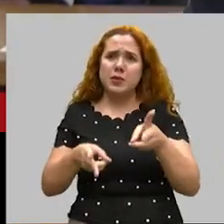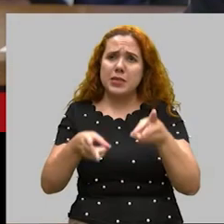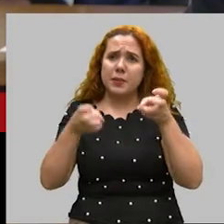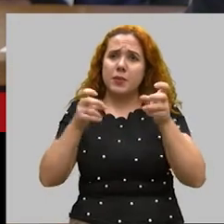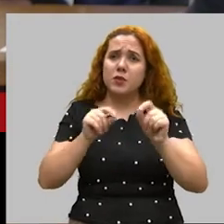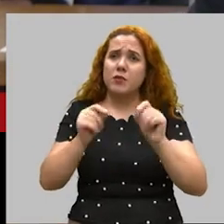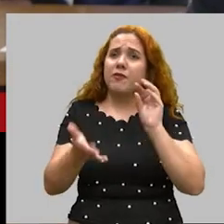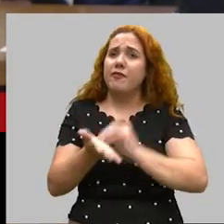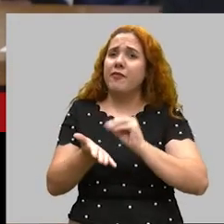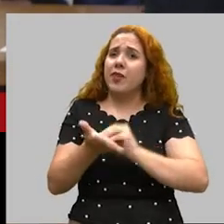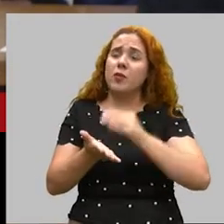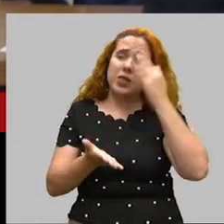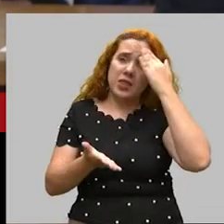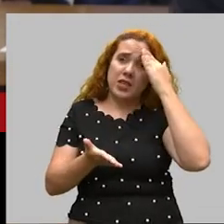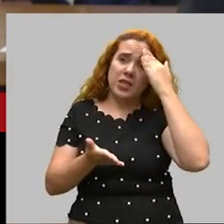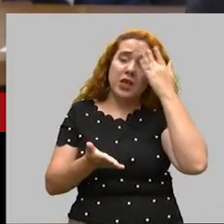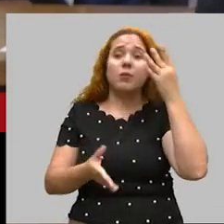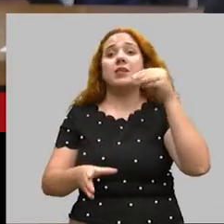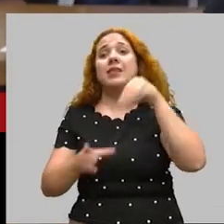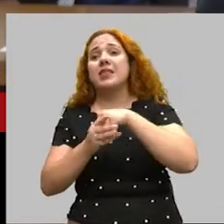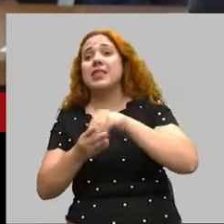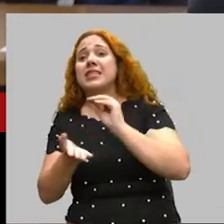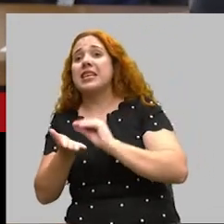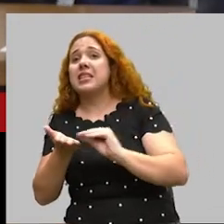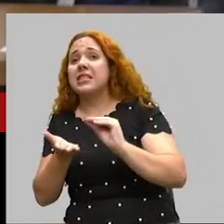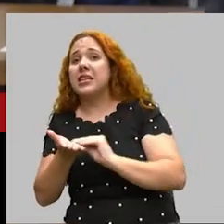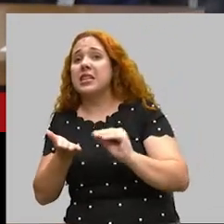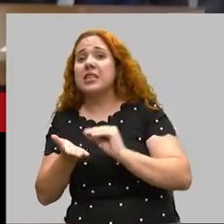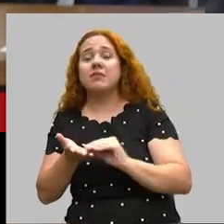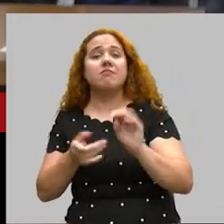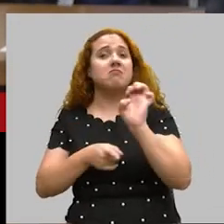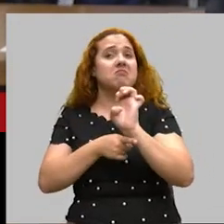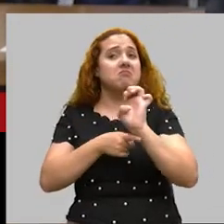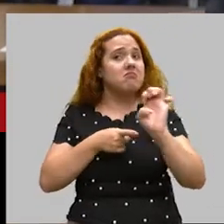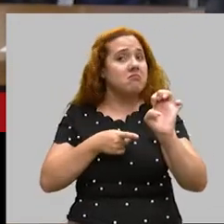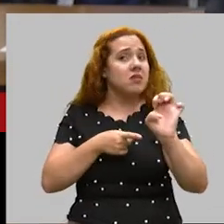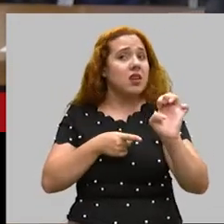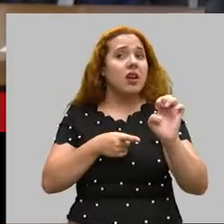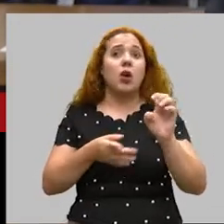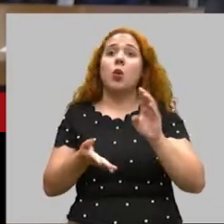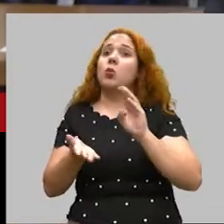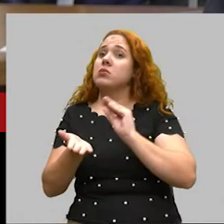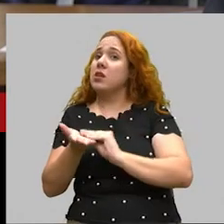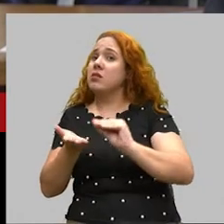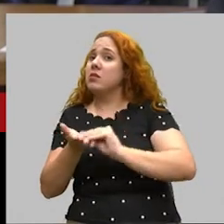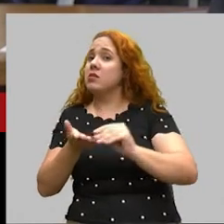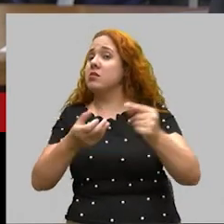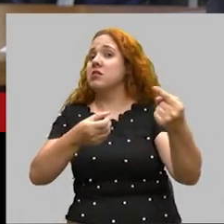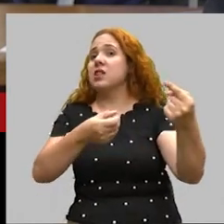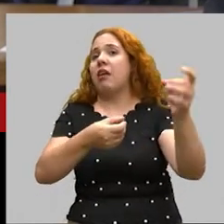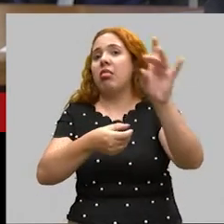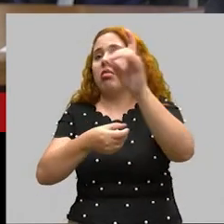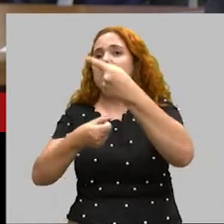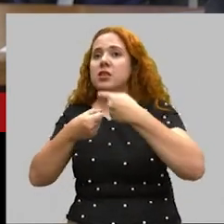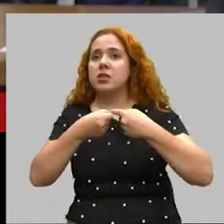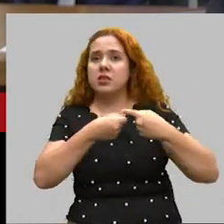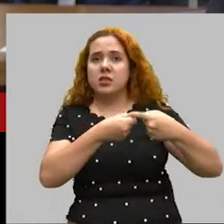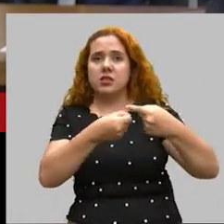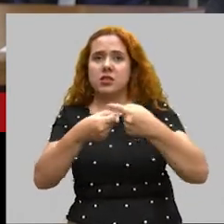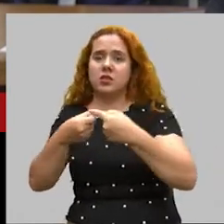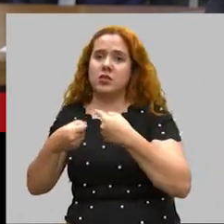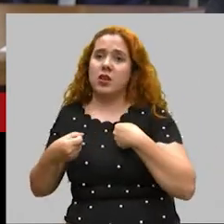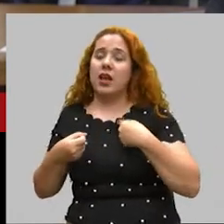entendimento inclusive dentro da secretaria Estadual dentro da da das secretarias municipais da formação por área de